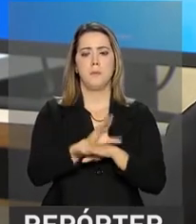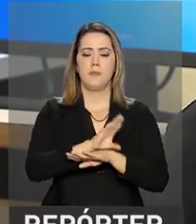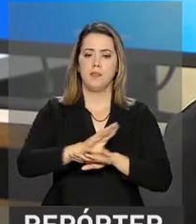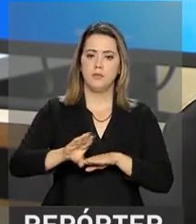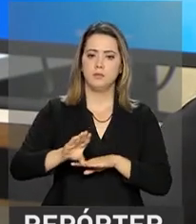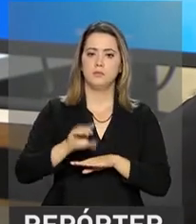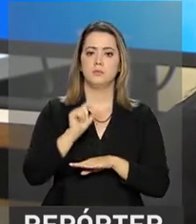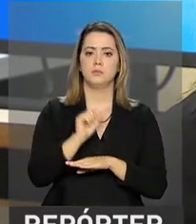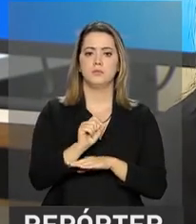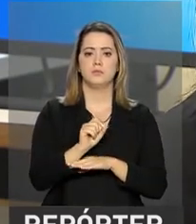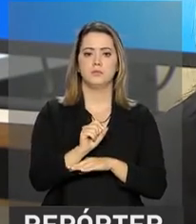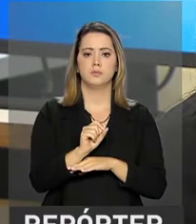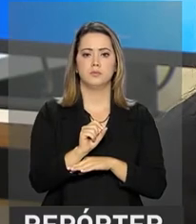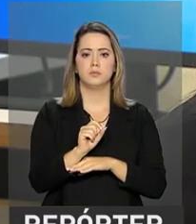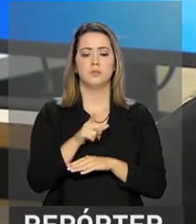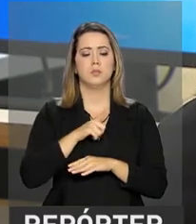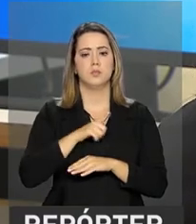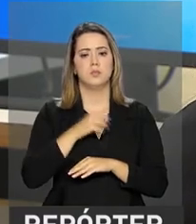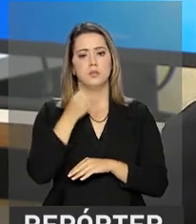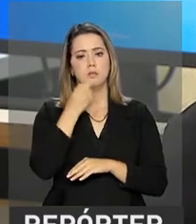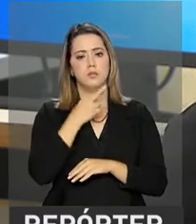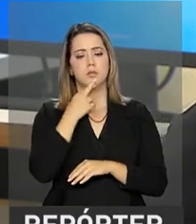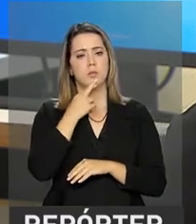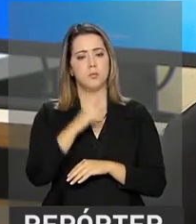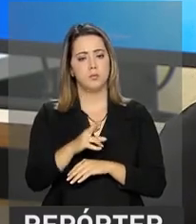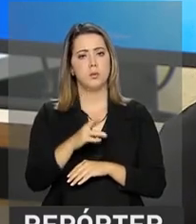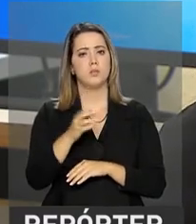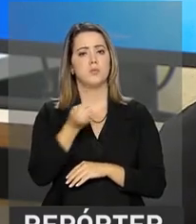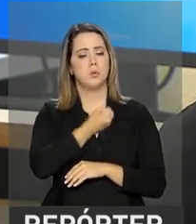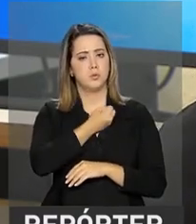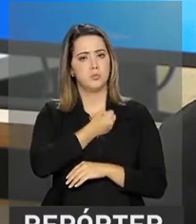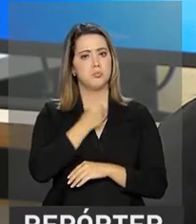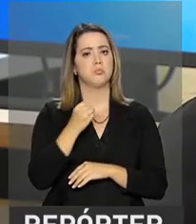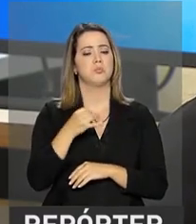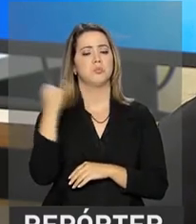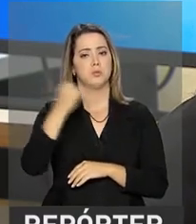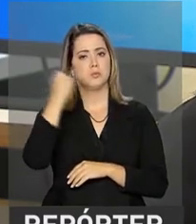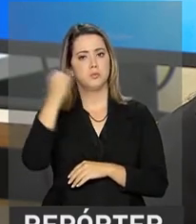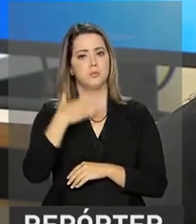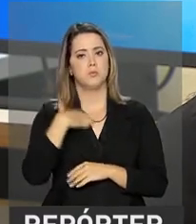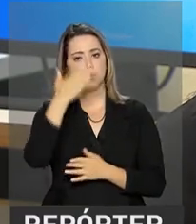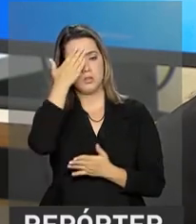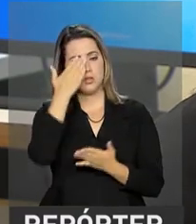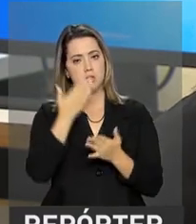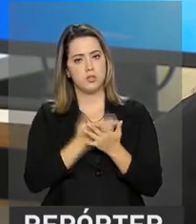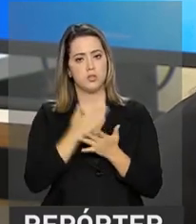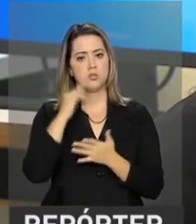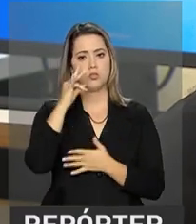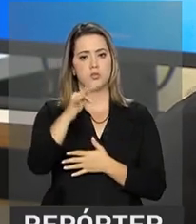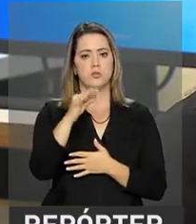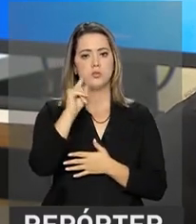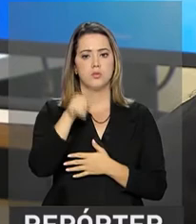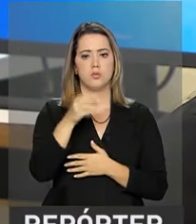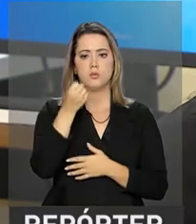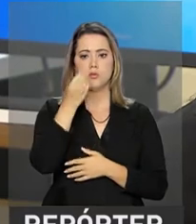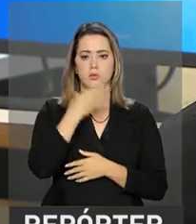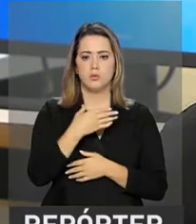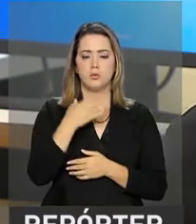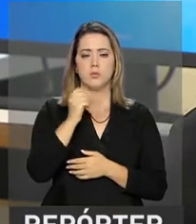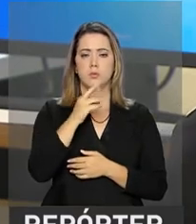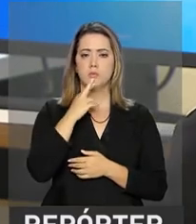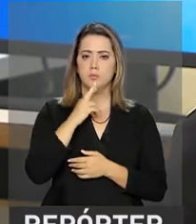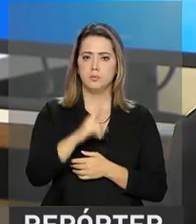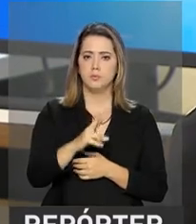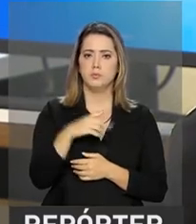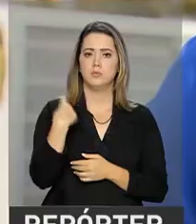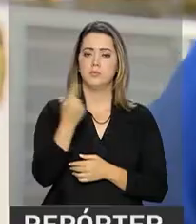curso que tenha um bom desempenho, que a gente tenha certeza de que vai ter no futuro uma boa qualidade no trabalho